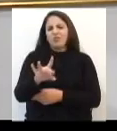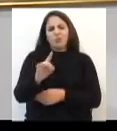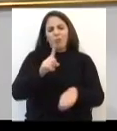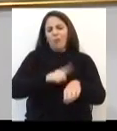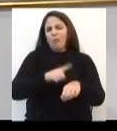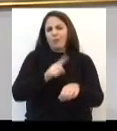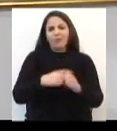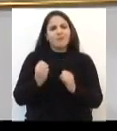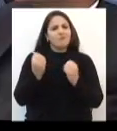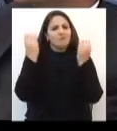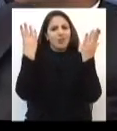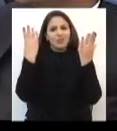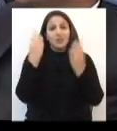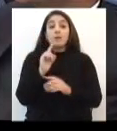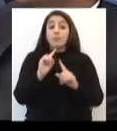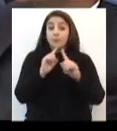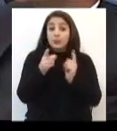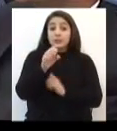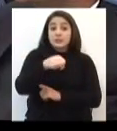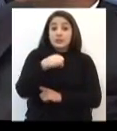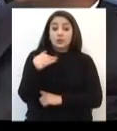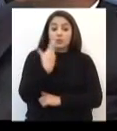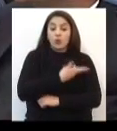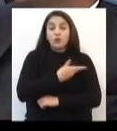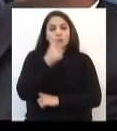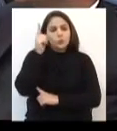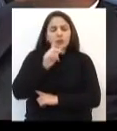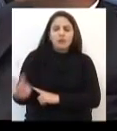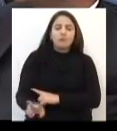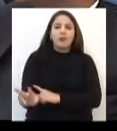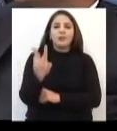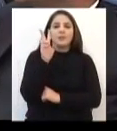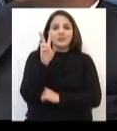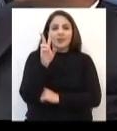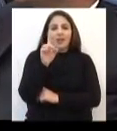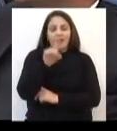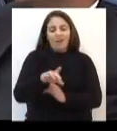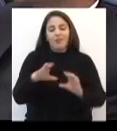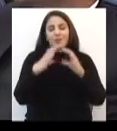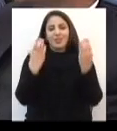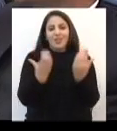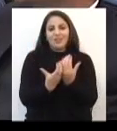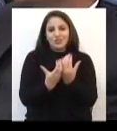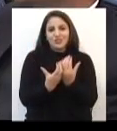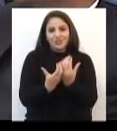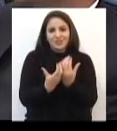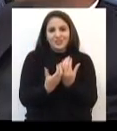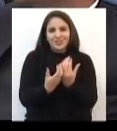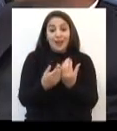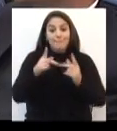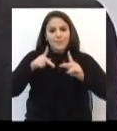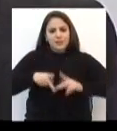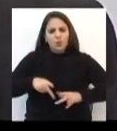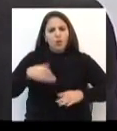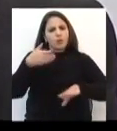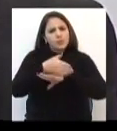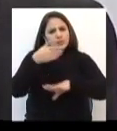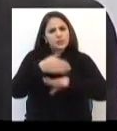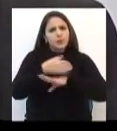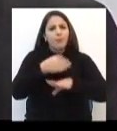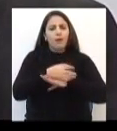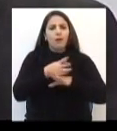fazer festa, e sim um momento da gente valorizar a comunidade. O nosso associado, foram